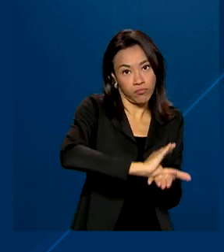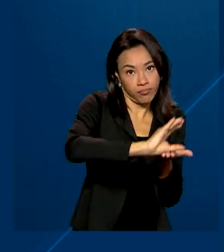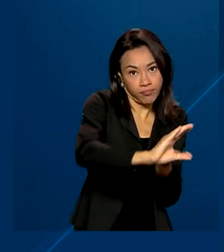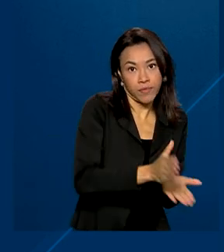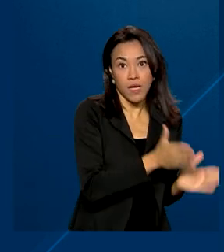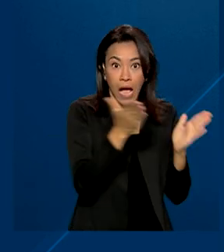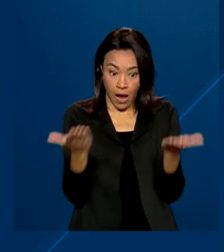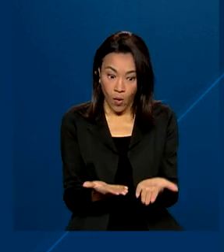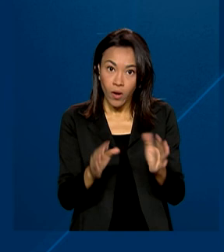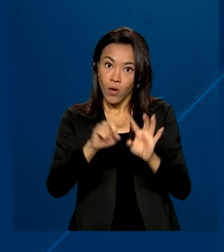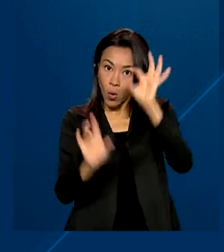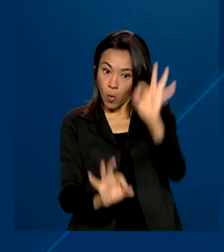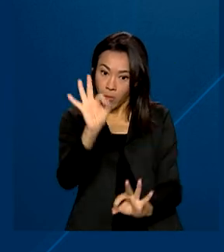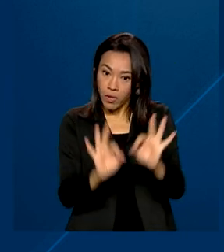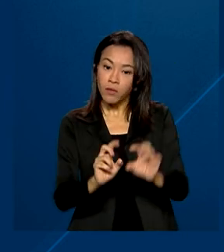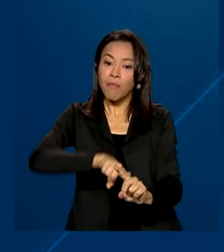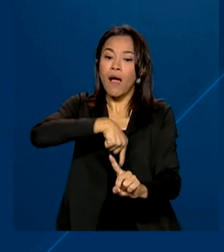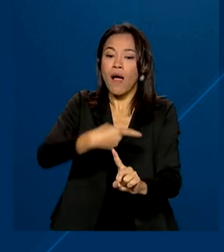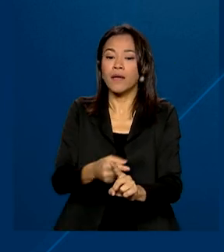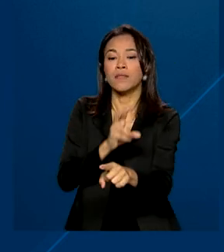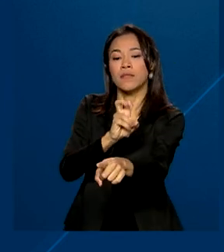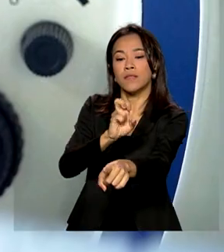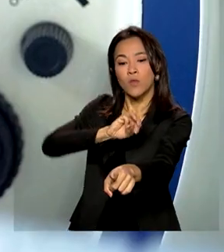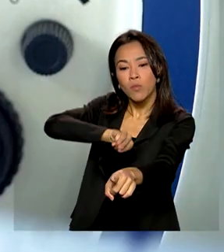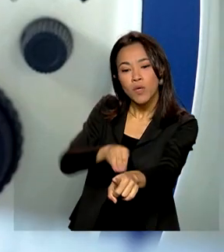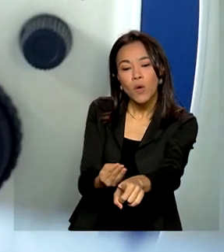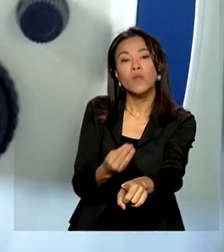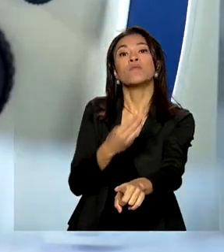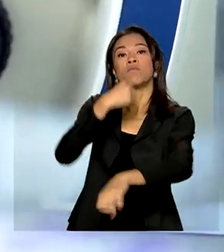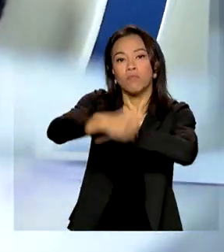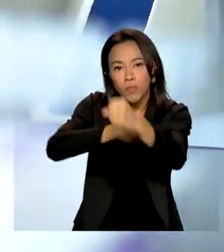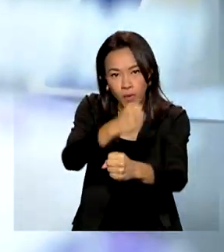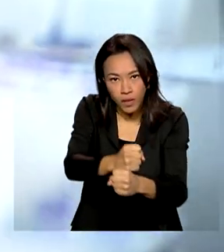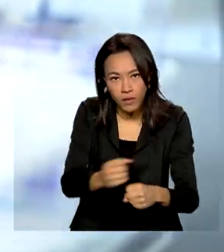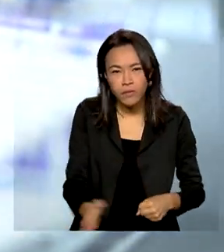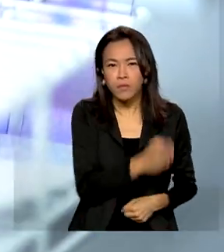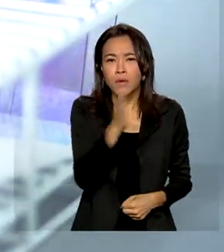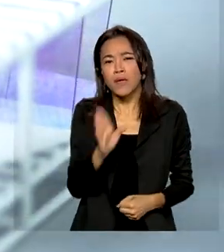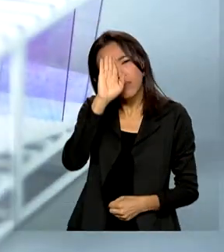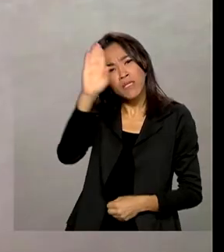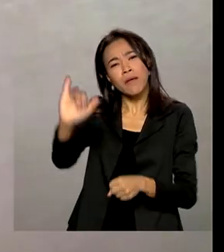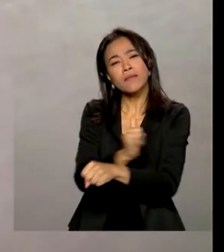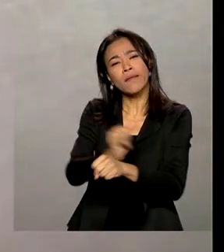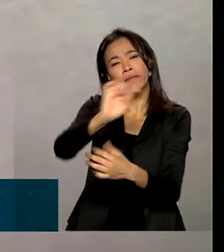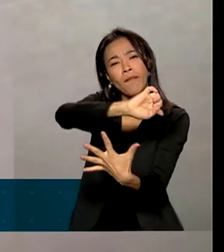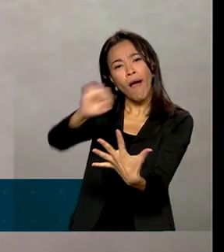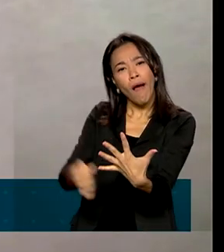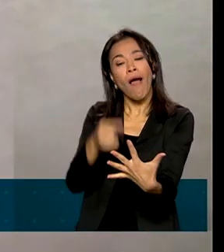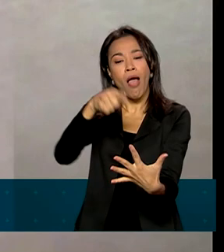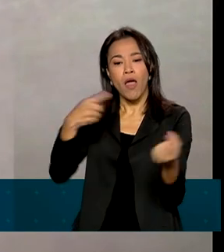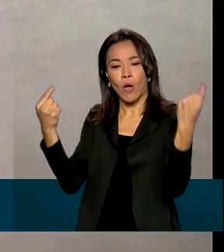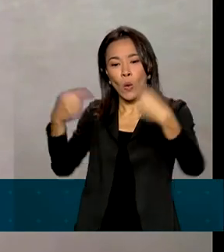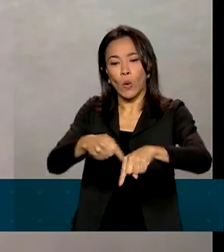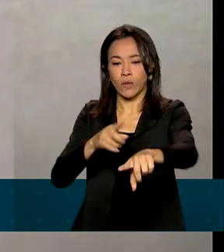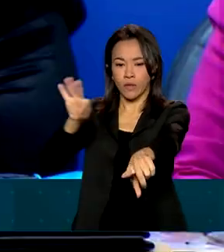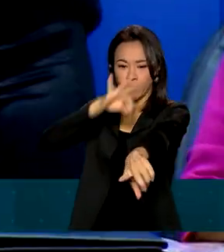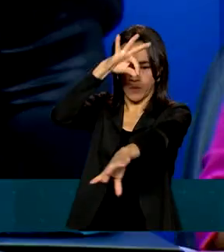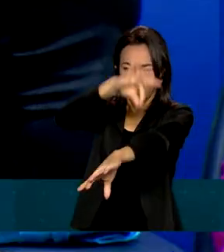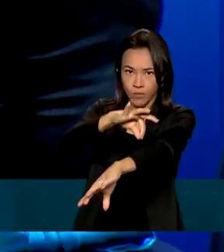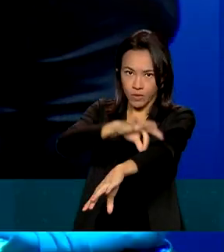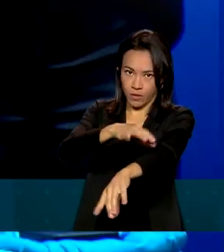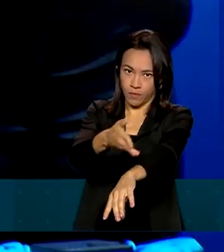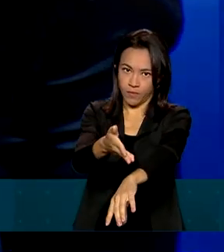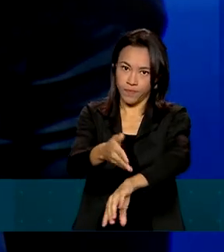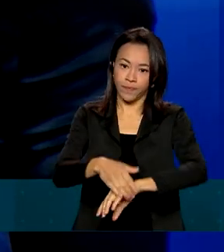plano serão repassados mais cinco milhões de reais por ano entre as principais ações está o combate ao mosquito transmissor